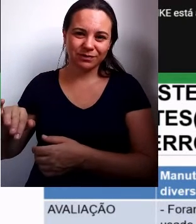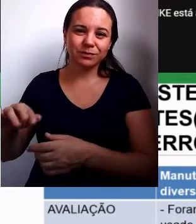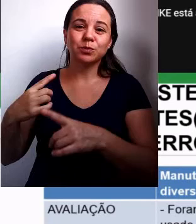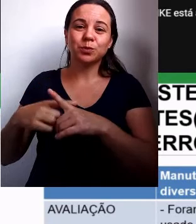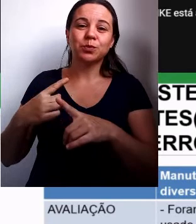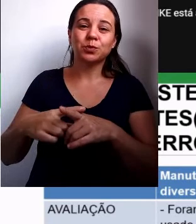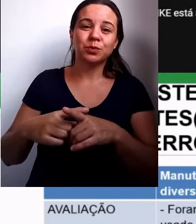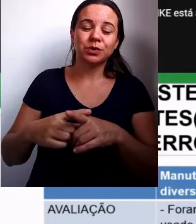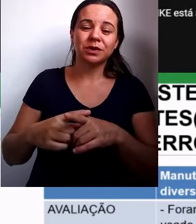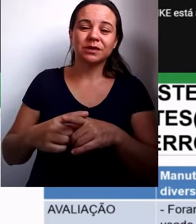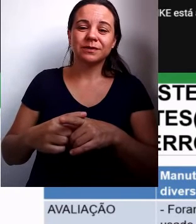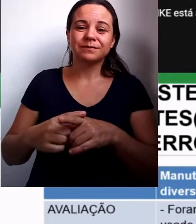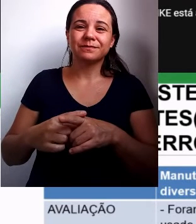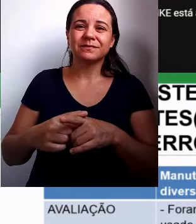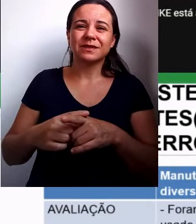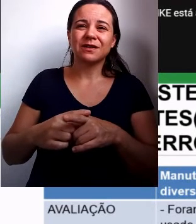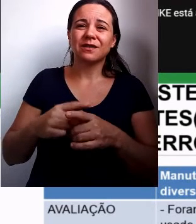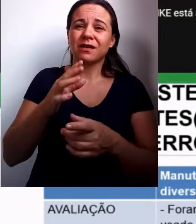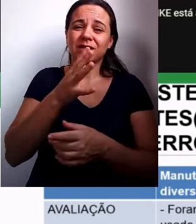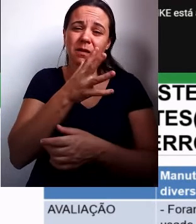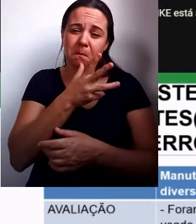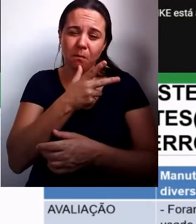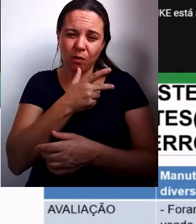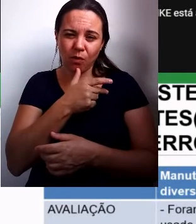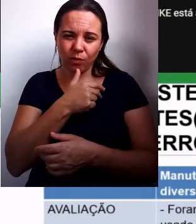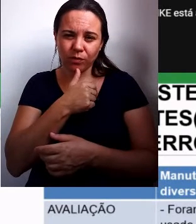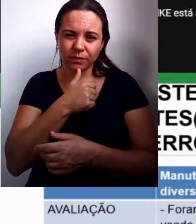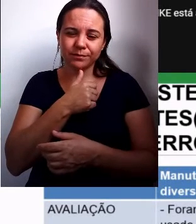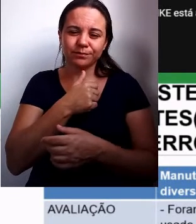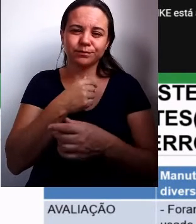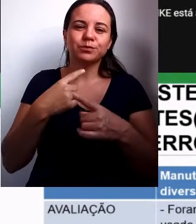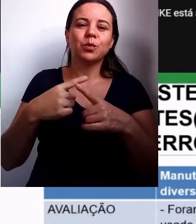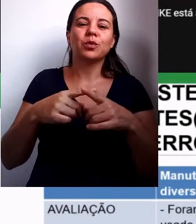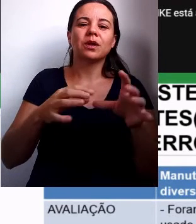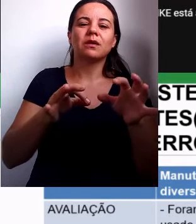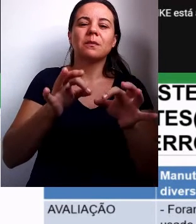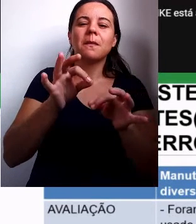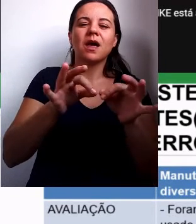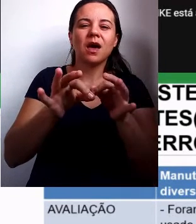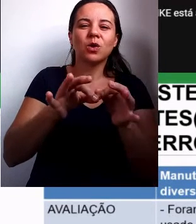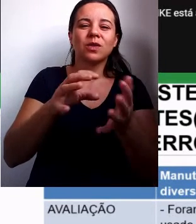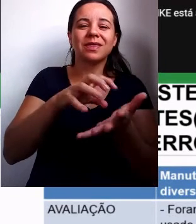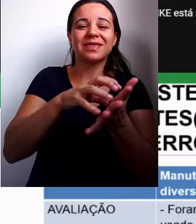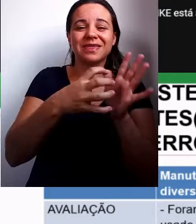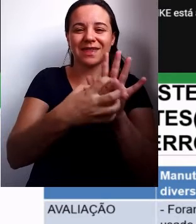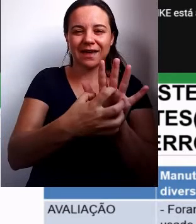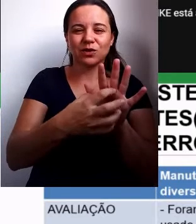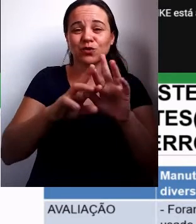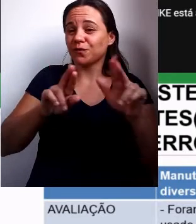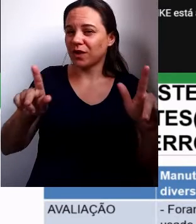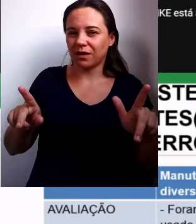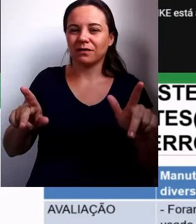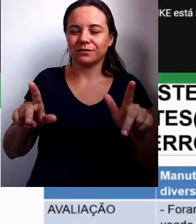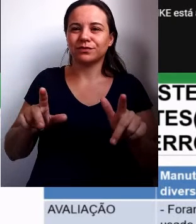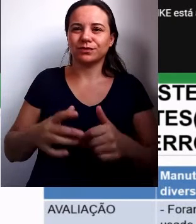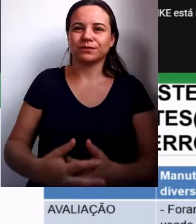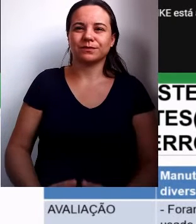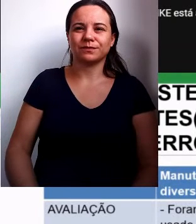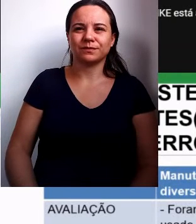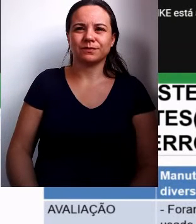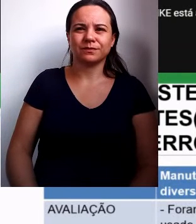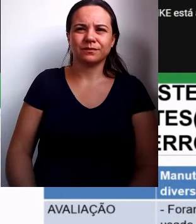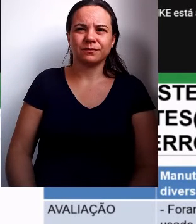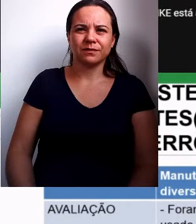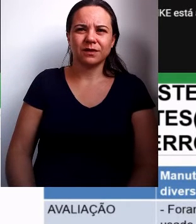dados, né? Os planos de dados, nem todos os alunos têm um plano de dados de grande capacidade. E a gente não podia consumir todos